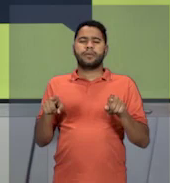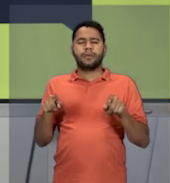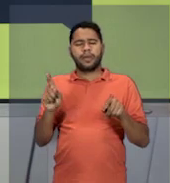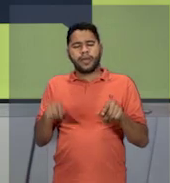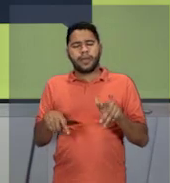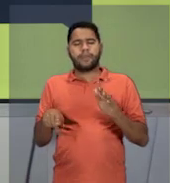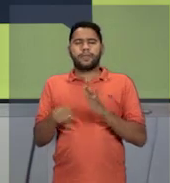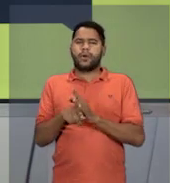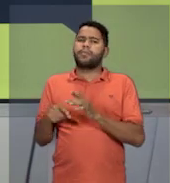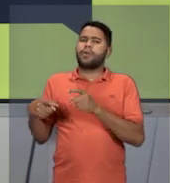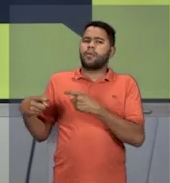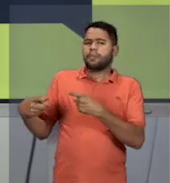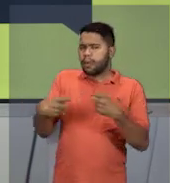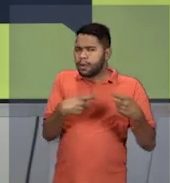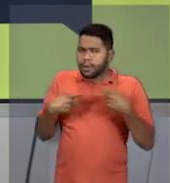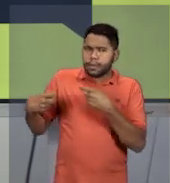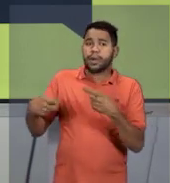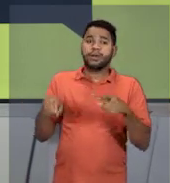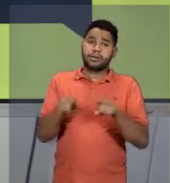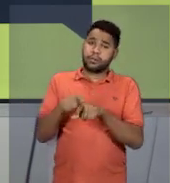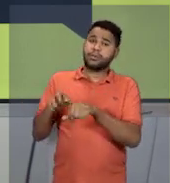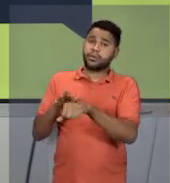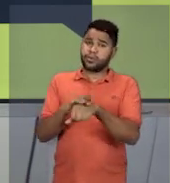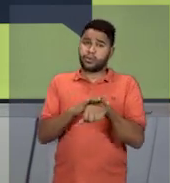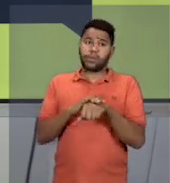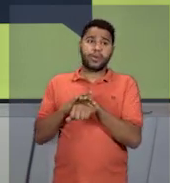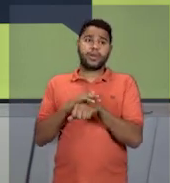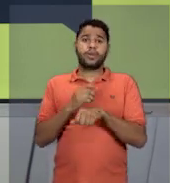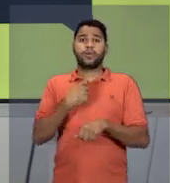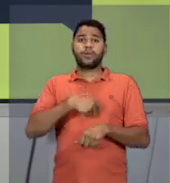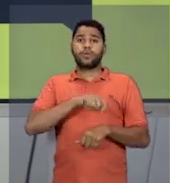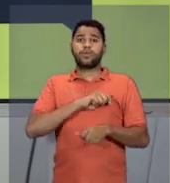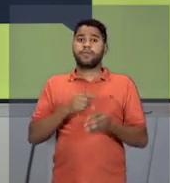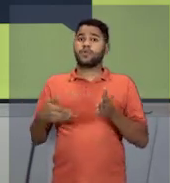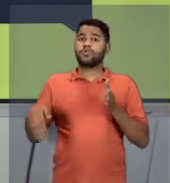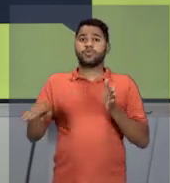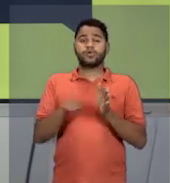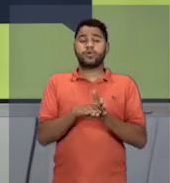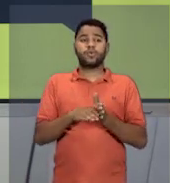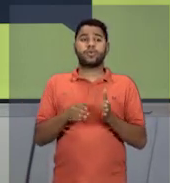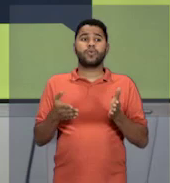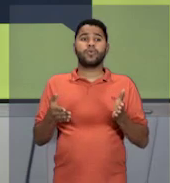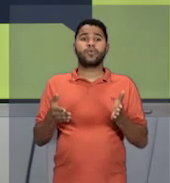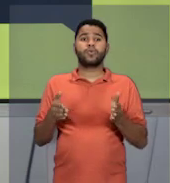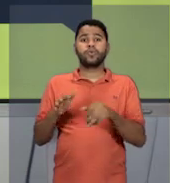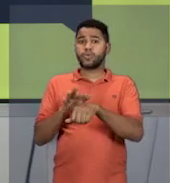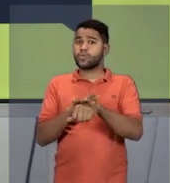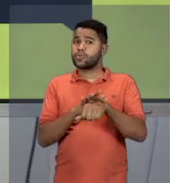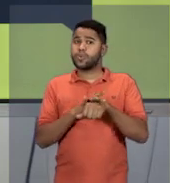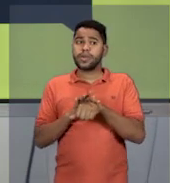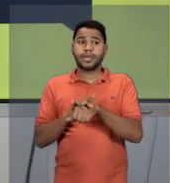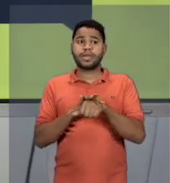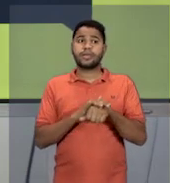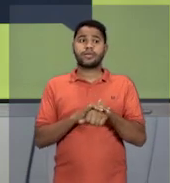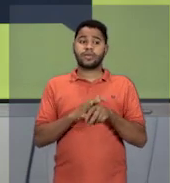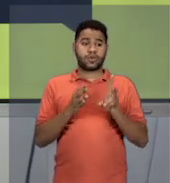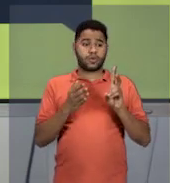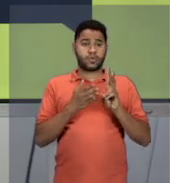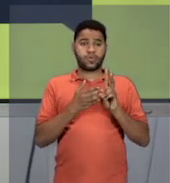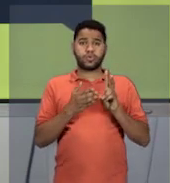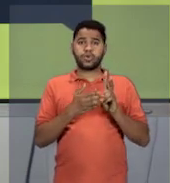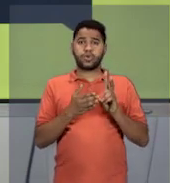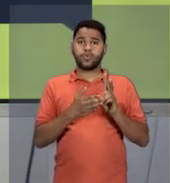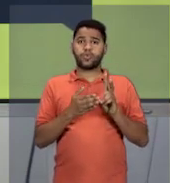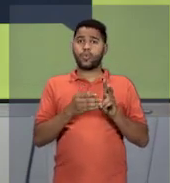pelos conflitos, mas também por doenças. Os espanhóis chegando aqui, eles trazem com eles doenças que os espanhóis